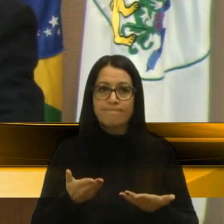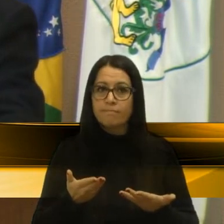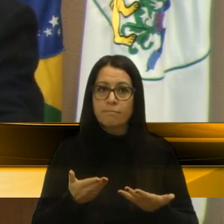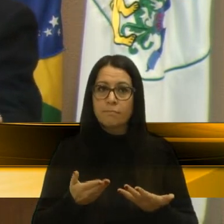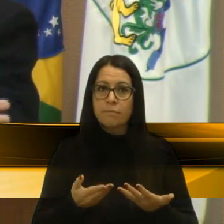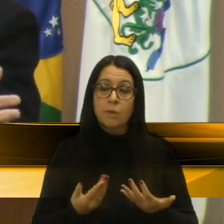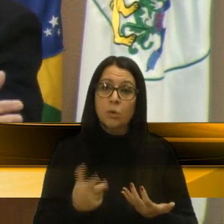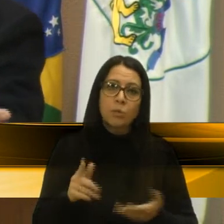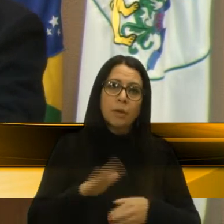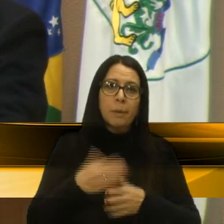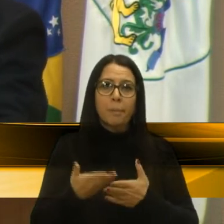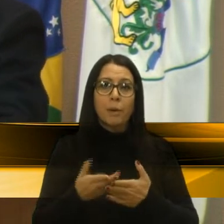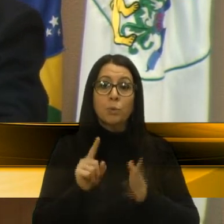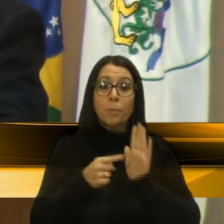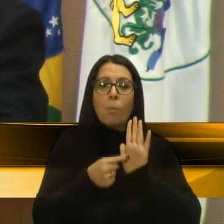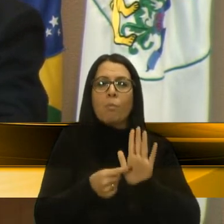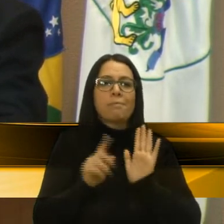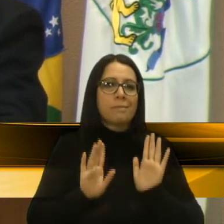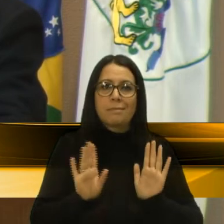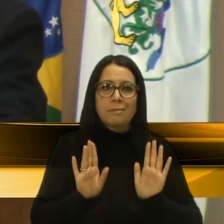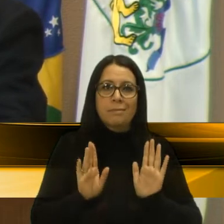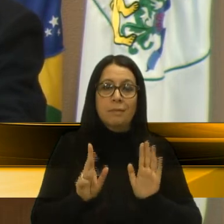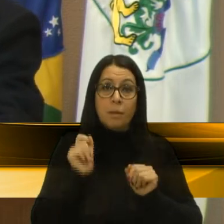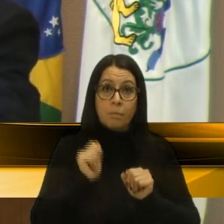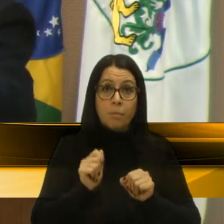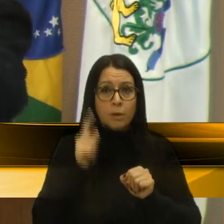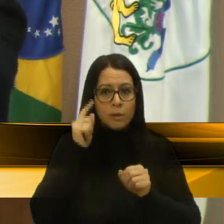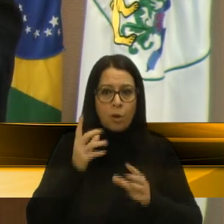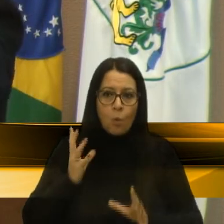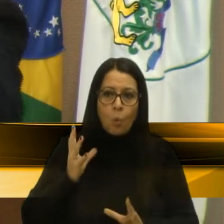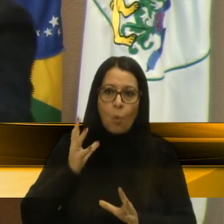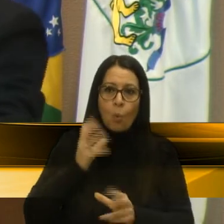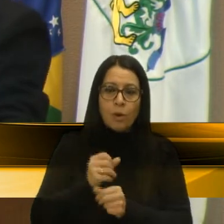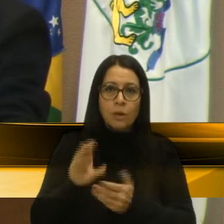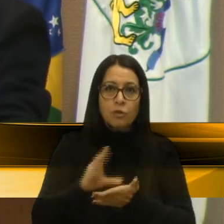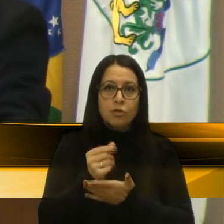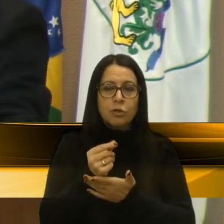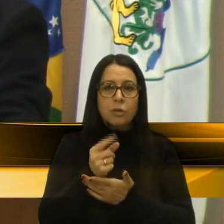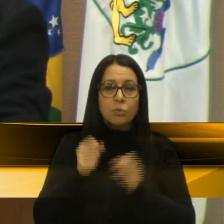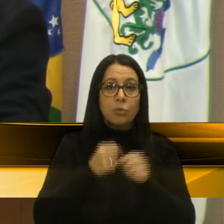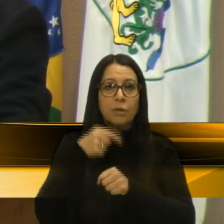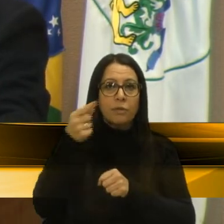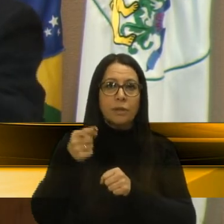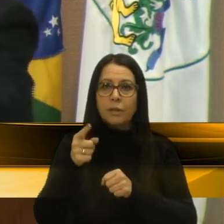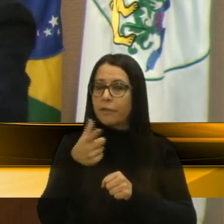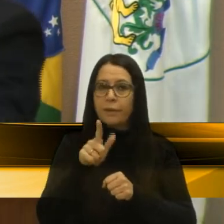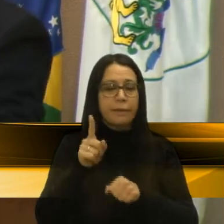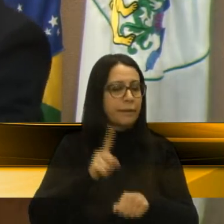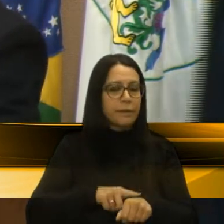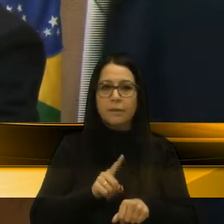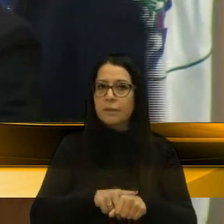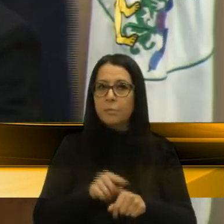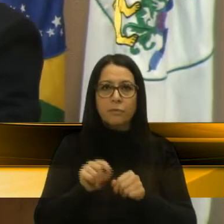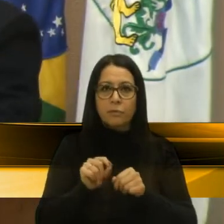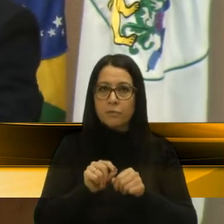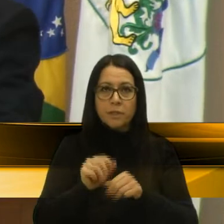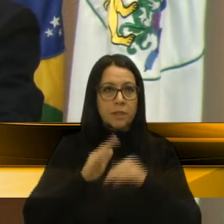é sintomático, que eu dizia a fala aqui do vereador Arlindo Bandeira, porque significa dizer que, efetivamente,